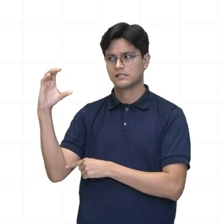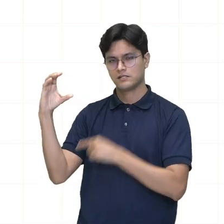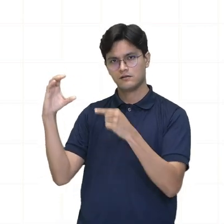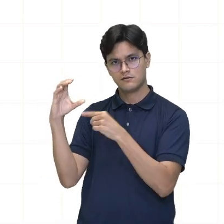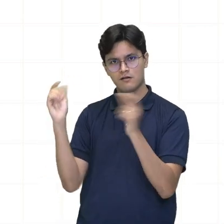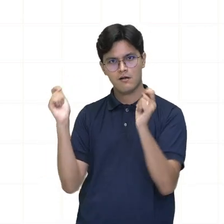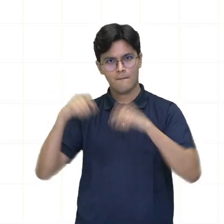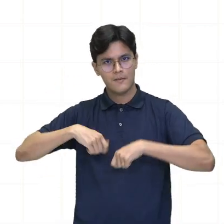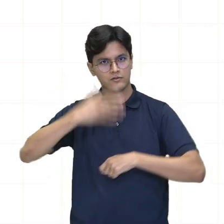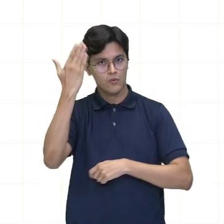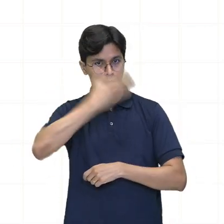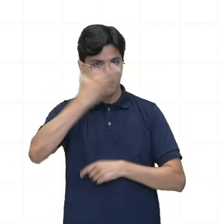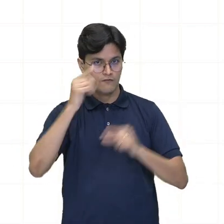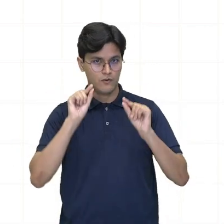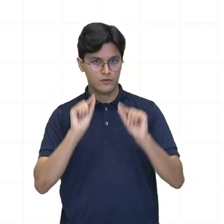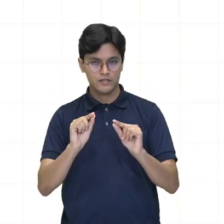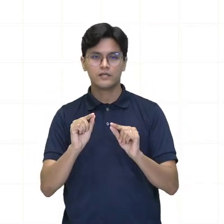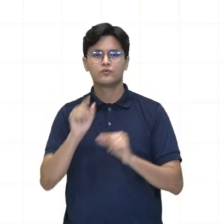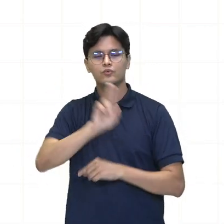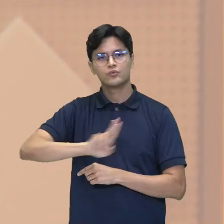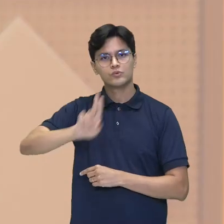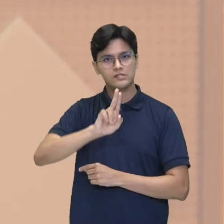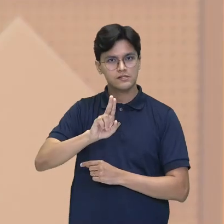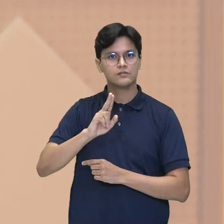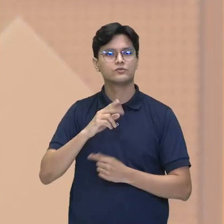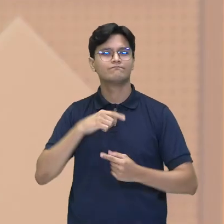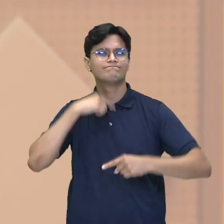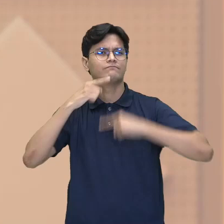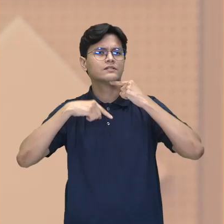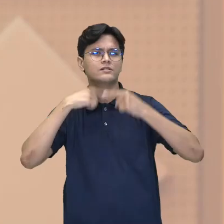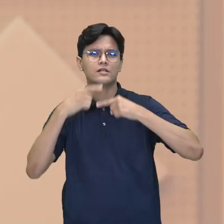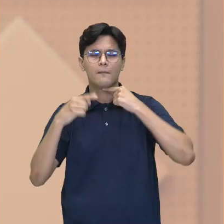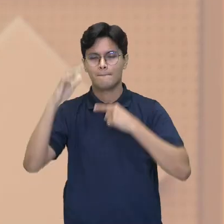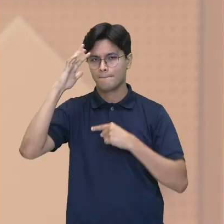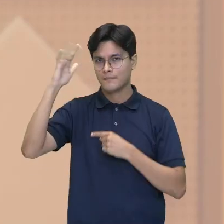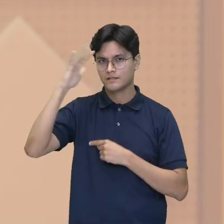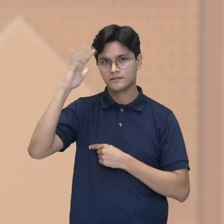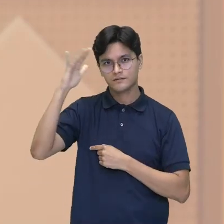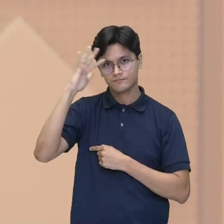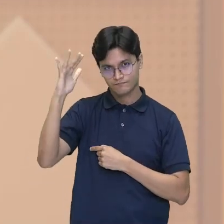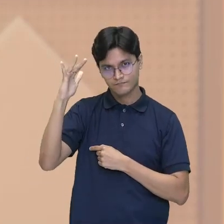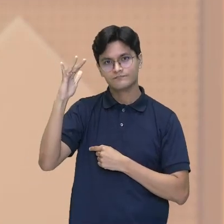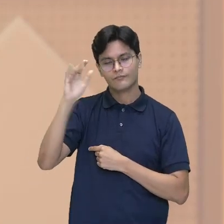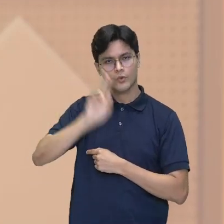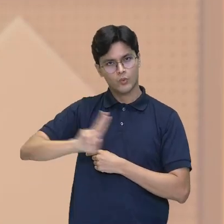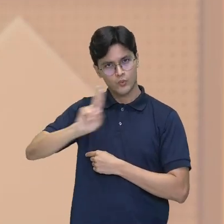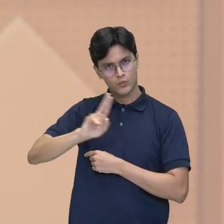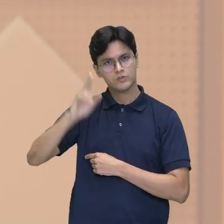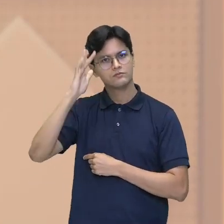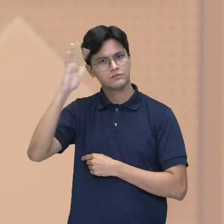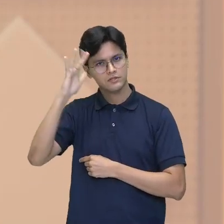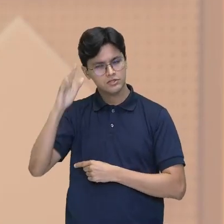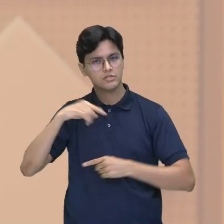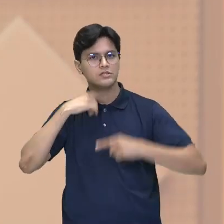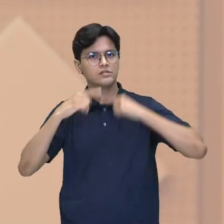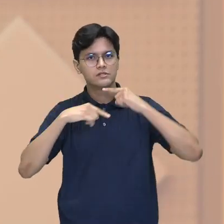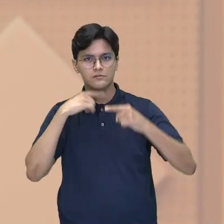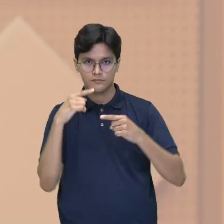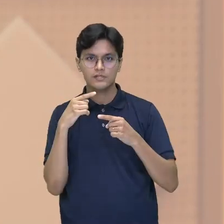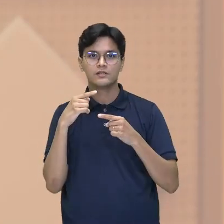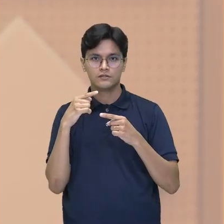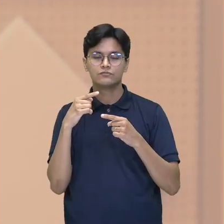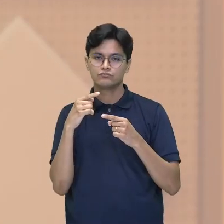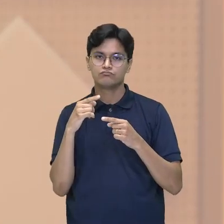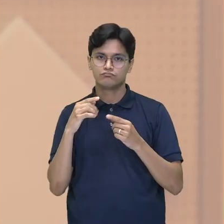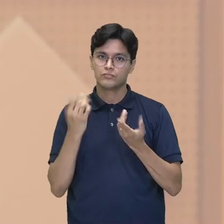pela indagação, pelo questionamento, e a partir dessas indagações, desse questionamento, se constrói a